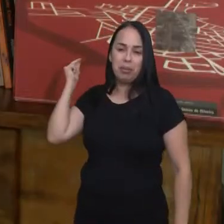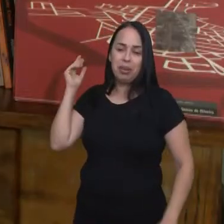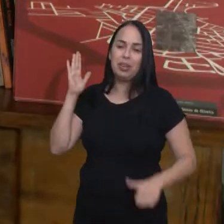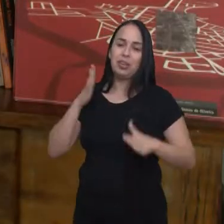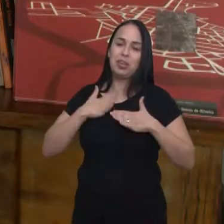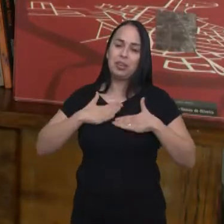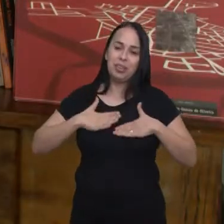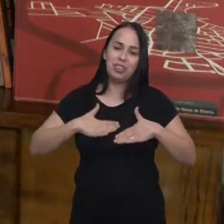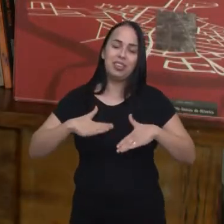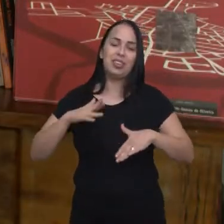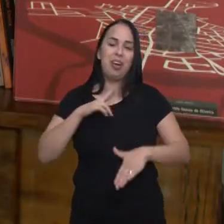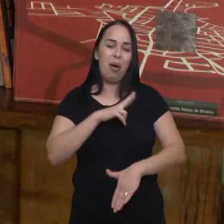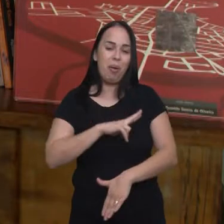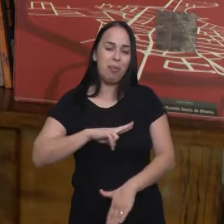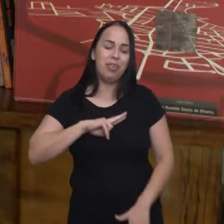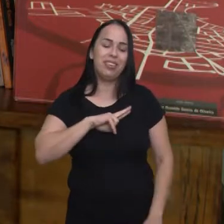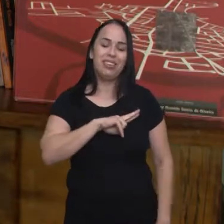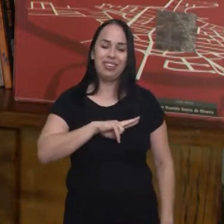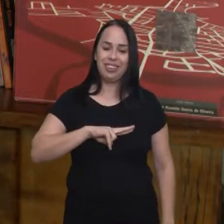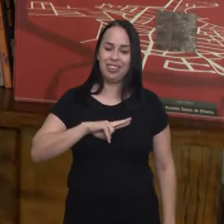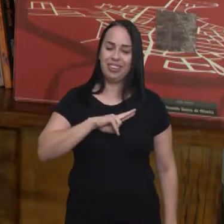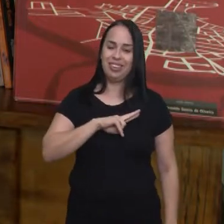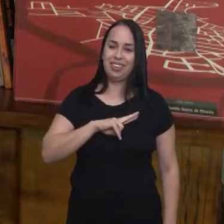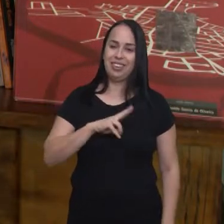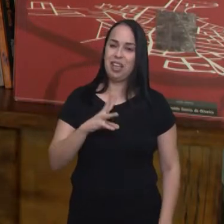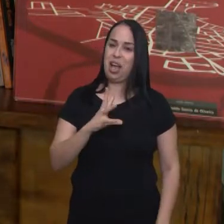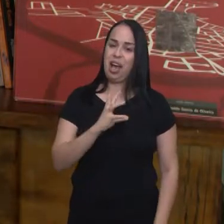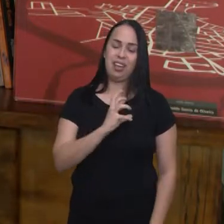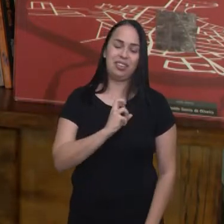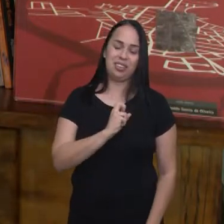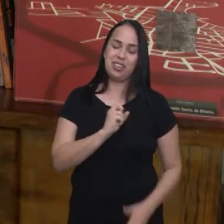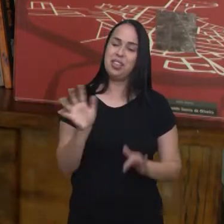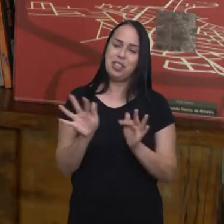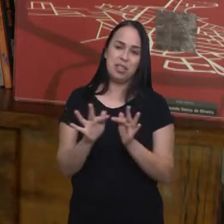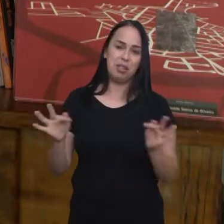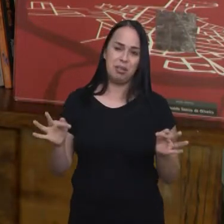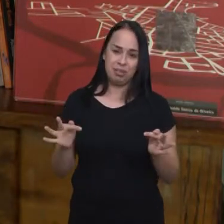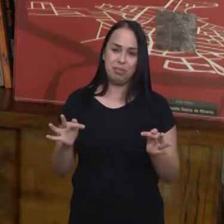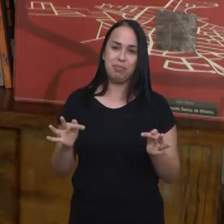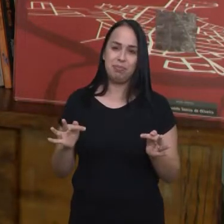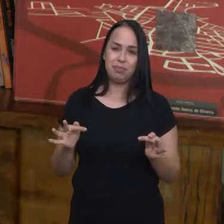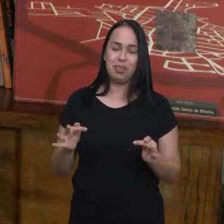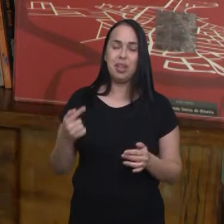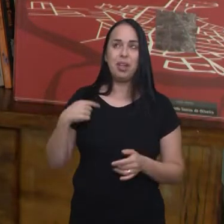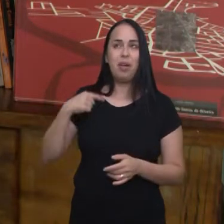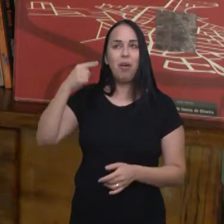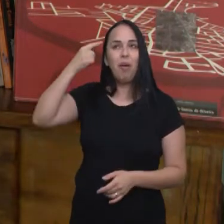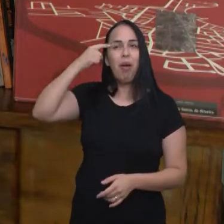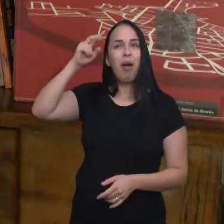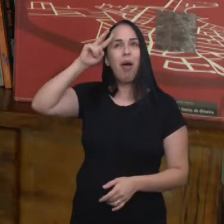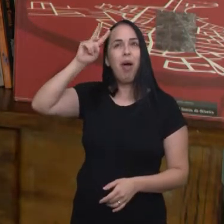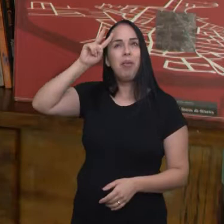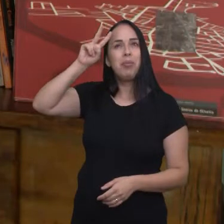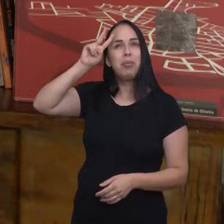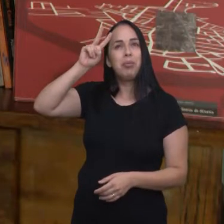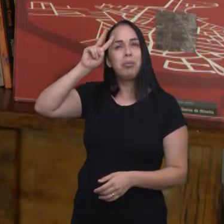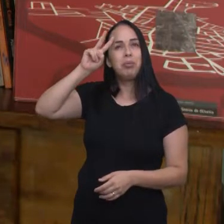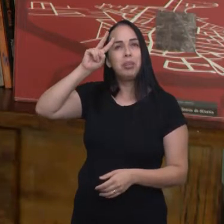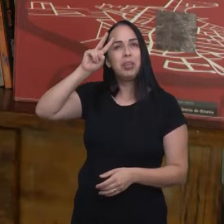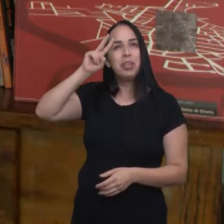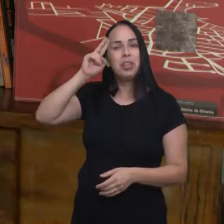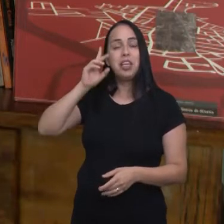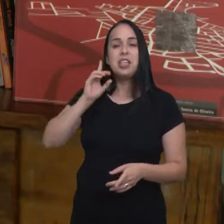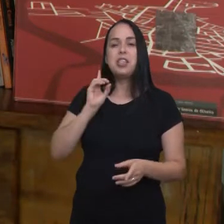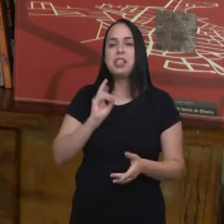dócil, romântico, adorável e singelo. Remonto meus pensamentos e sempre me deparo com a